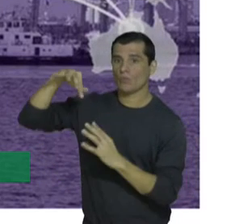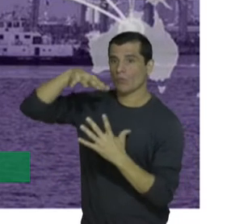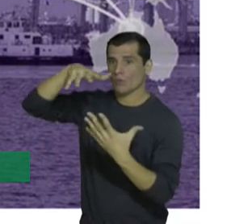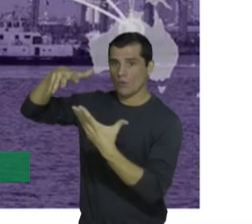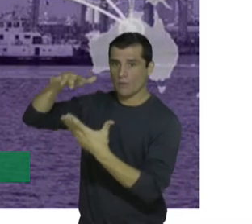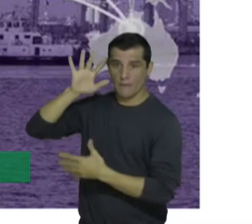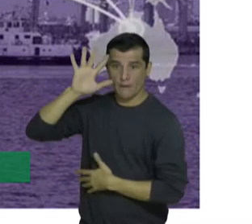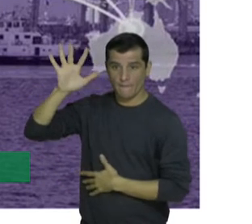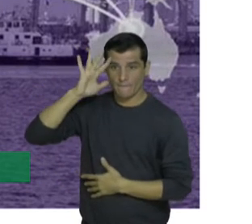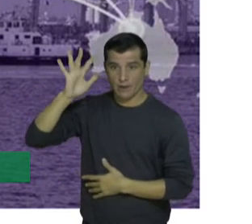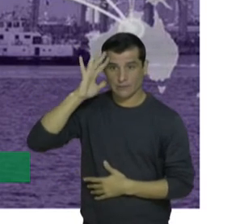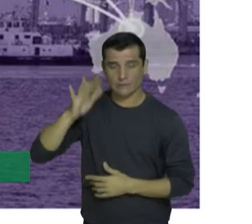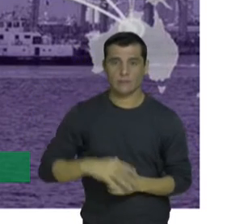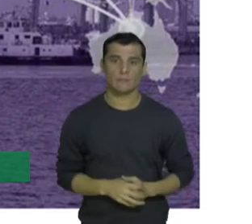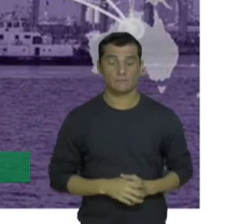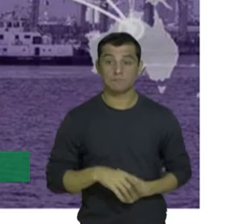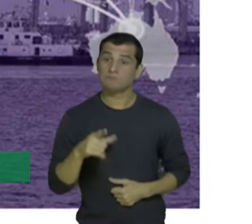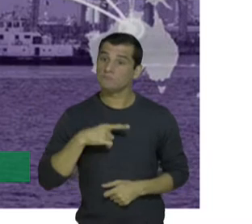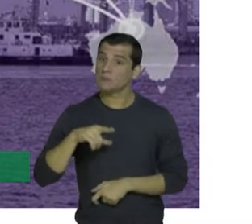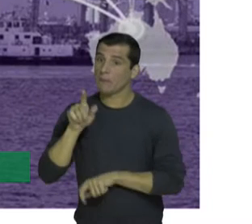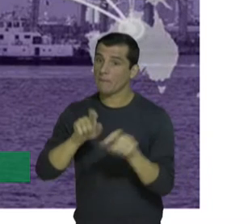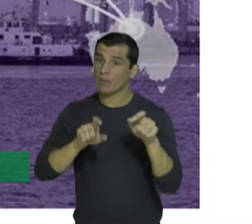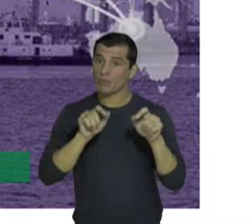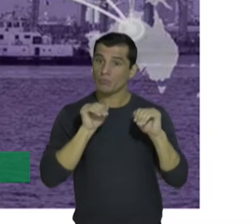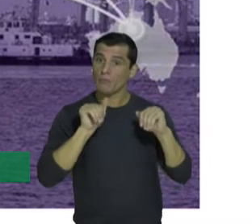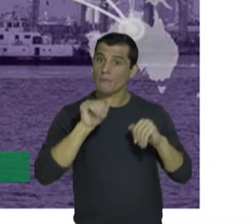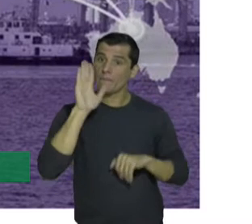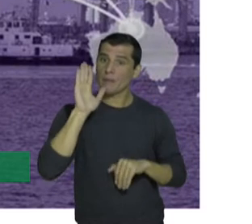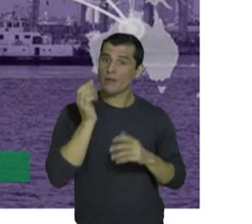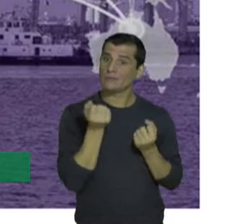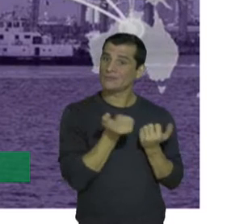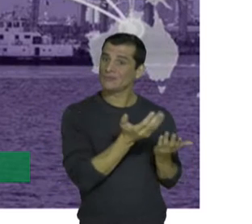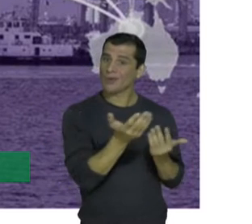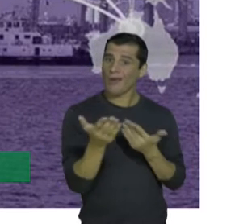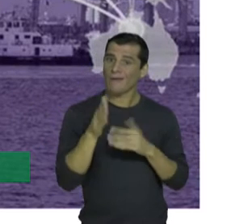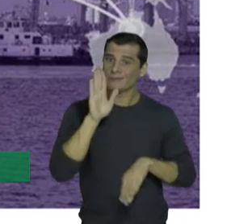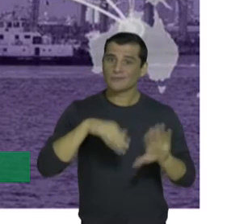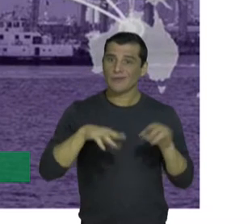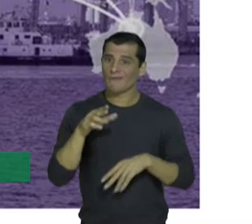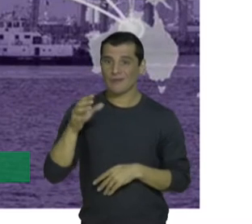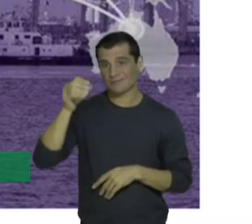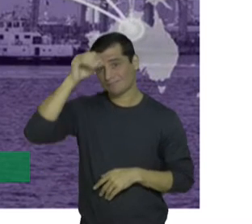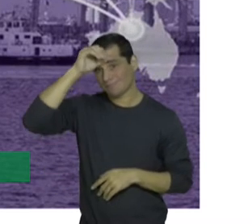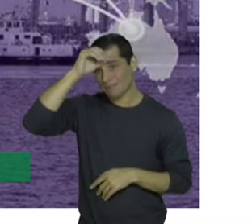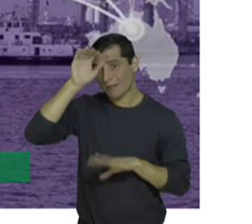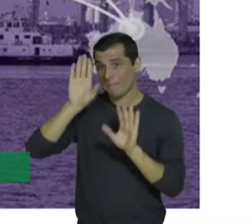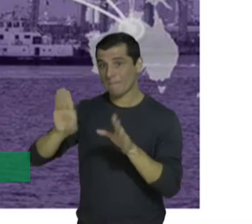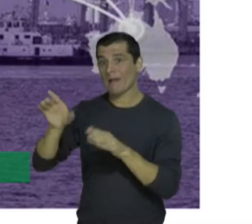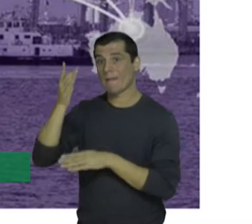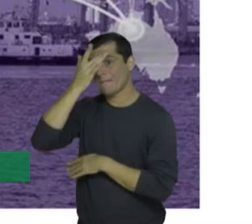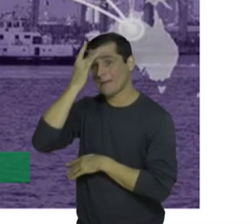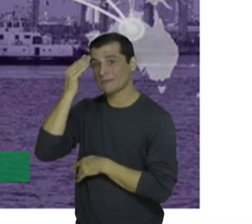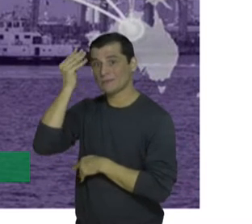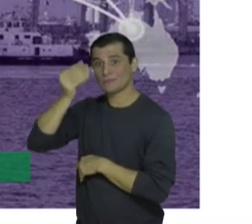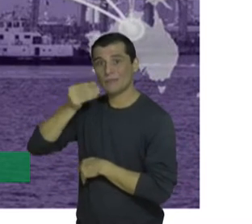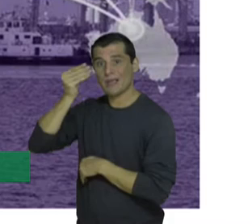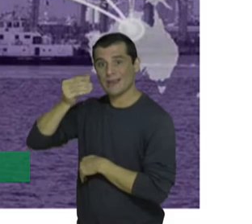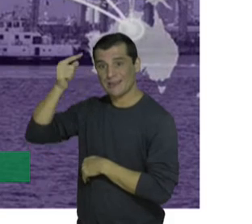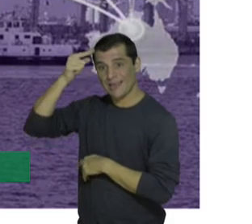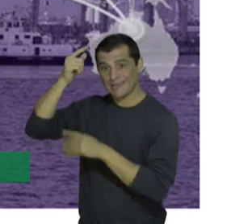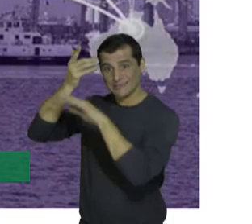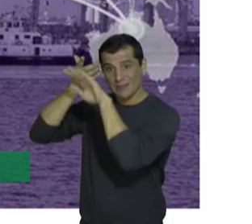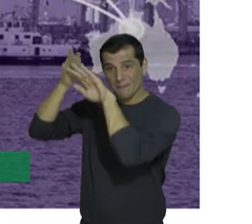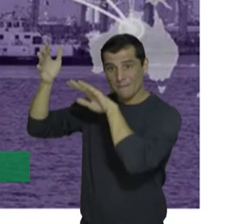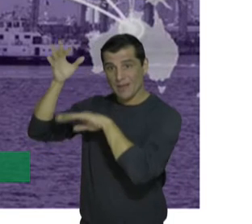globalizado os mais jovens talvez não ouviram né disso mas os mais experientes e os cabelos brancos aqui lembram